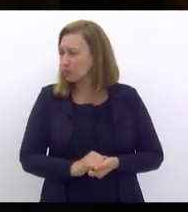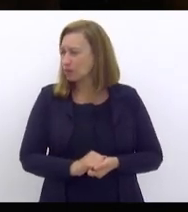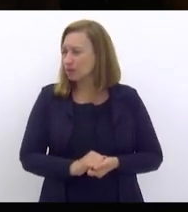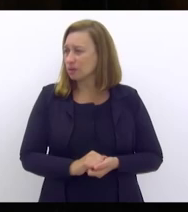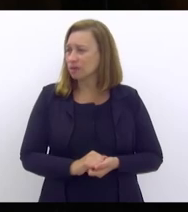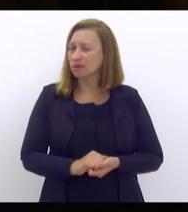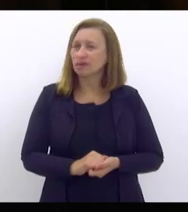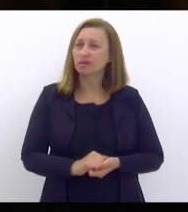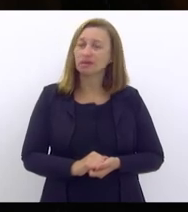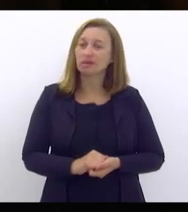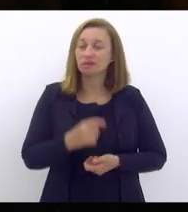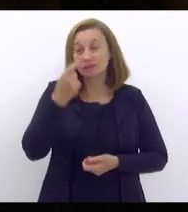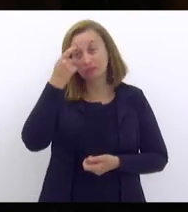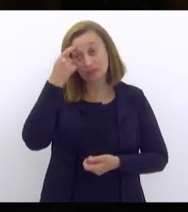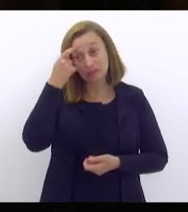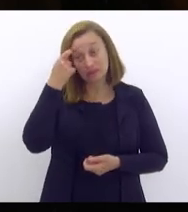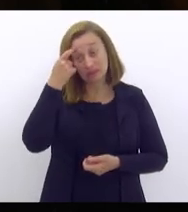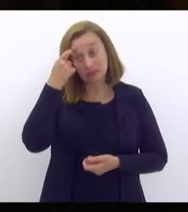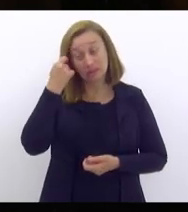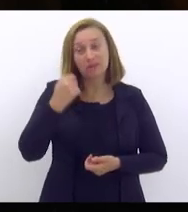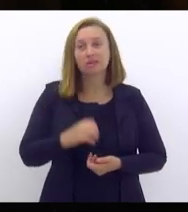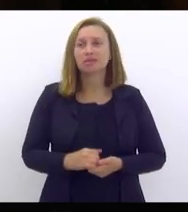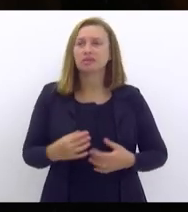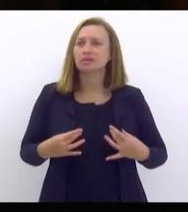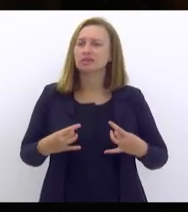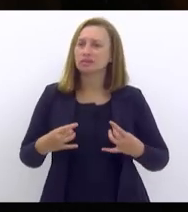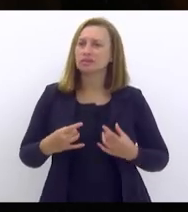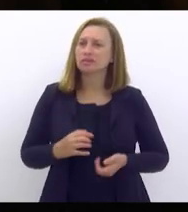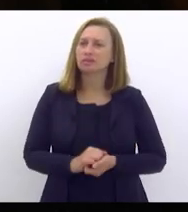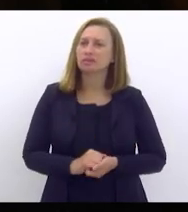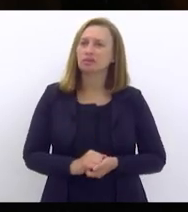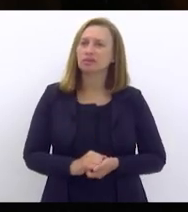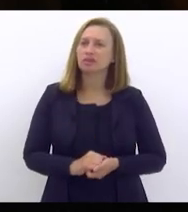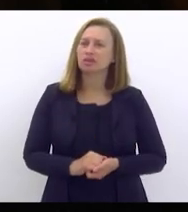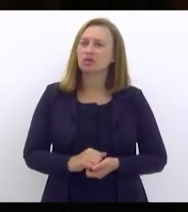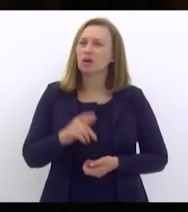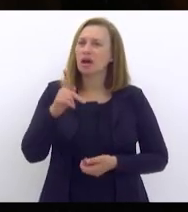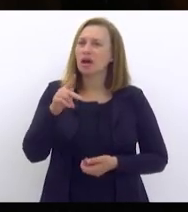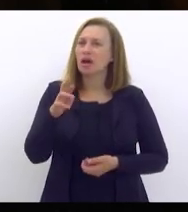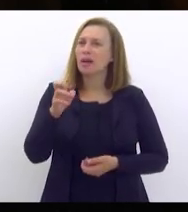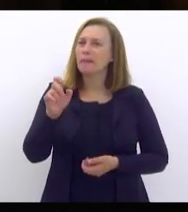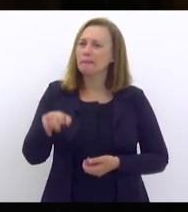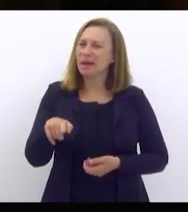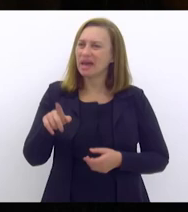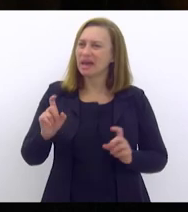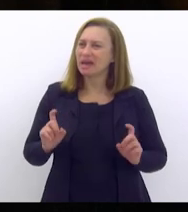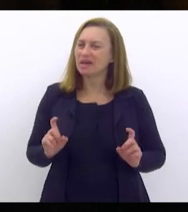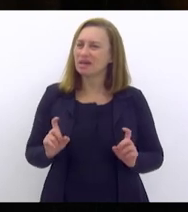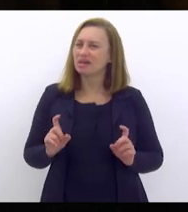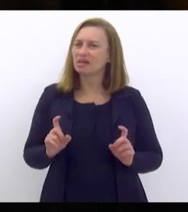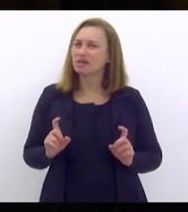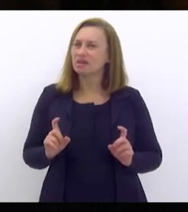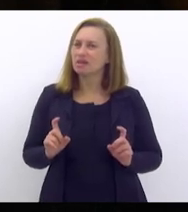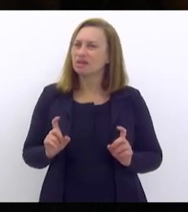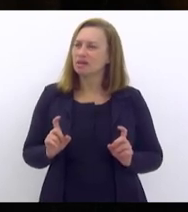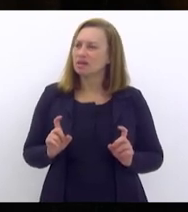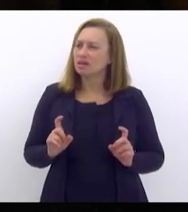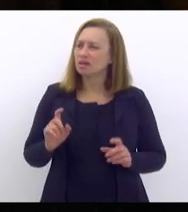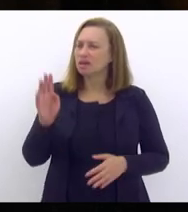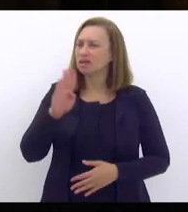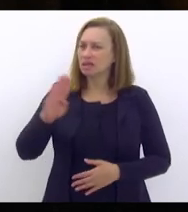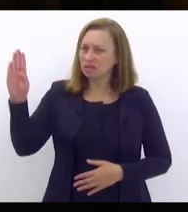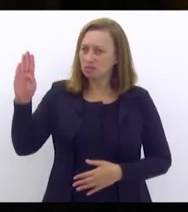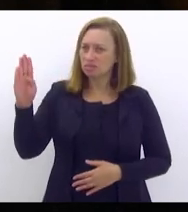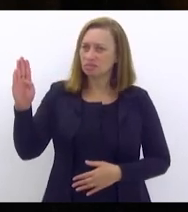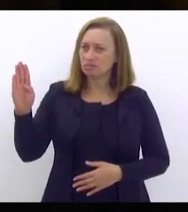as pessoas que se colocam à disposição de uma pré-candidatura a prefeito da cidade do Rio de Janeiro têm